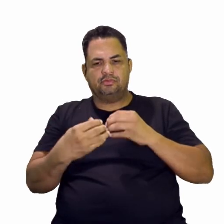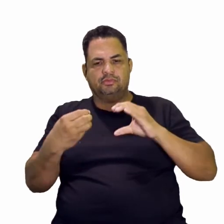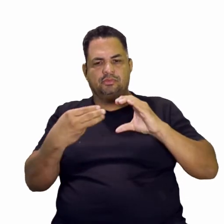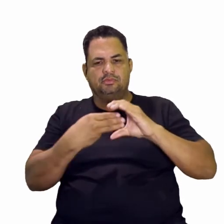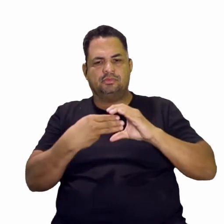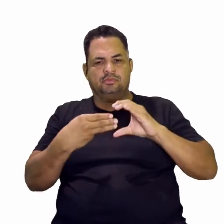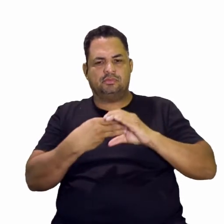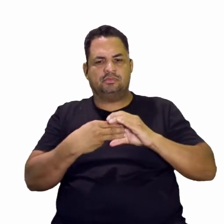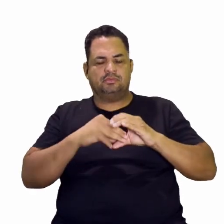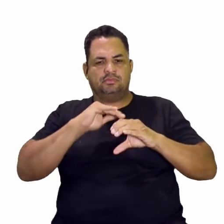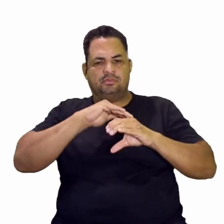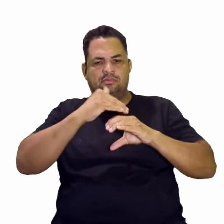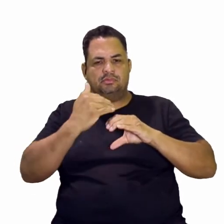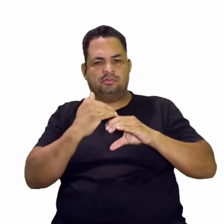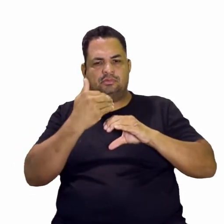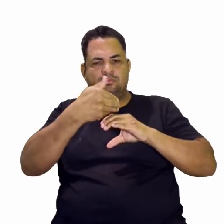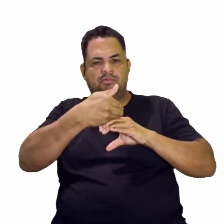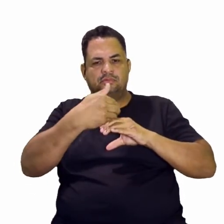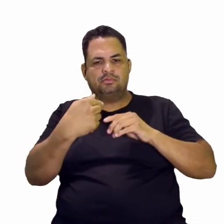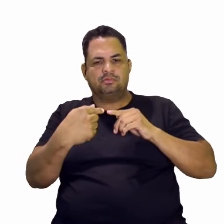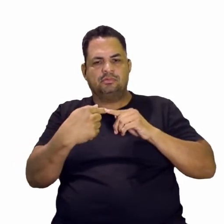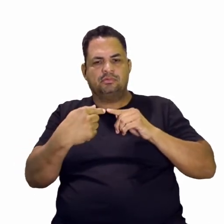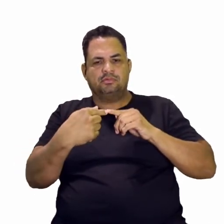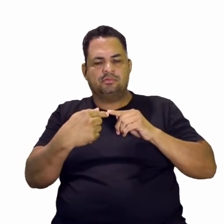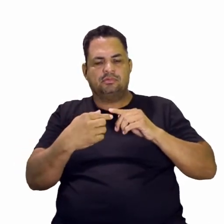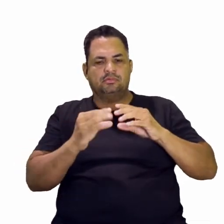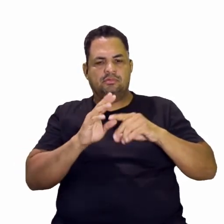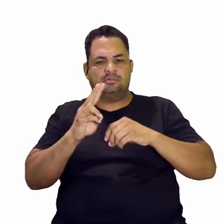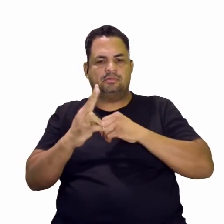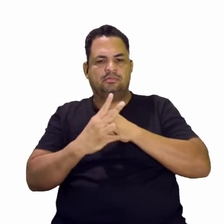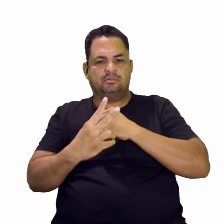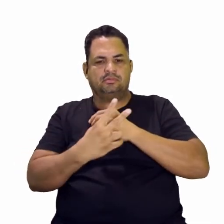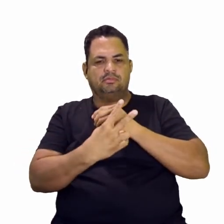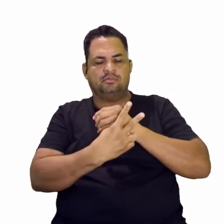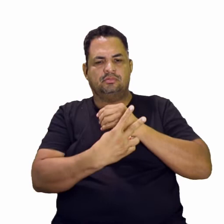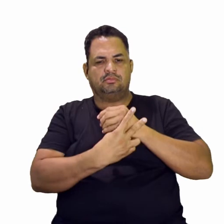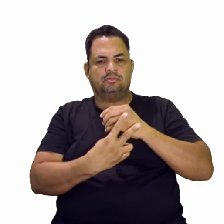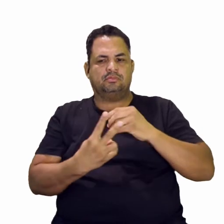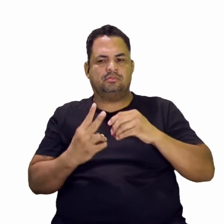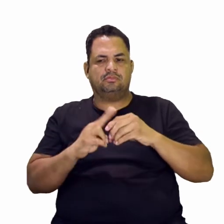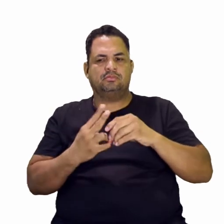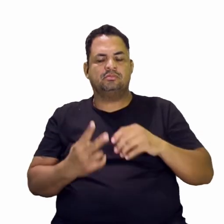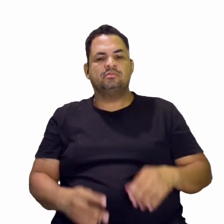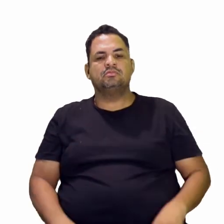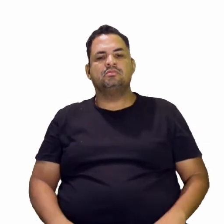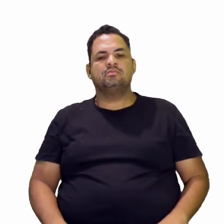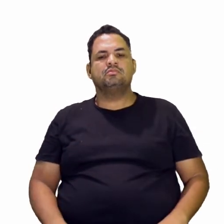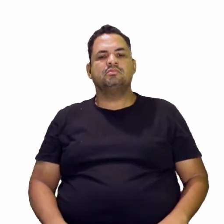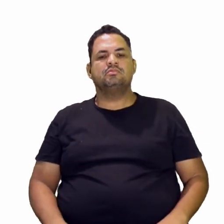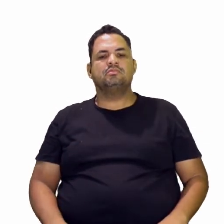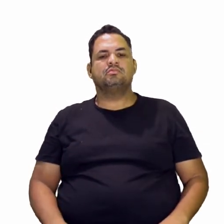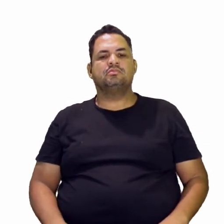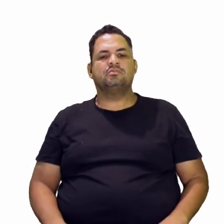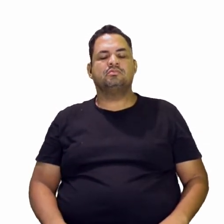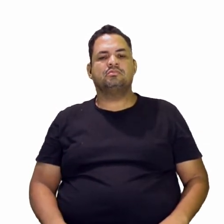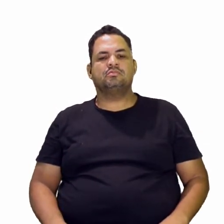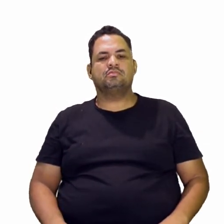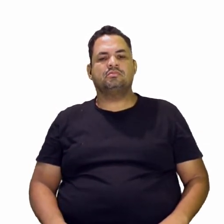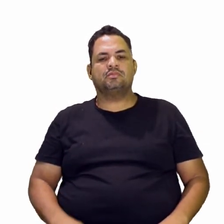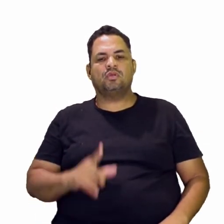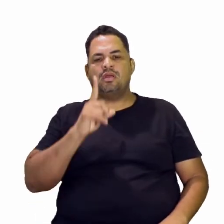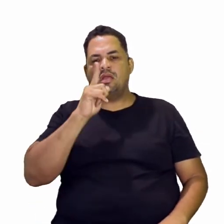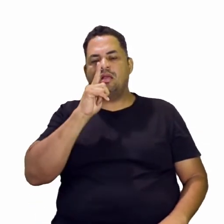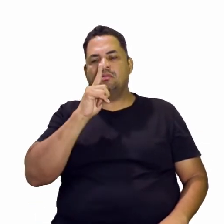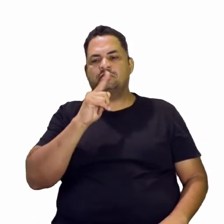tá? Porque elas estão ali todas protegidas e aí, ó, em contato com o que seria com a